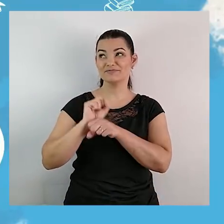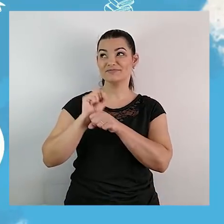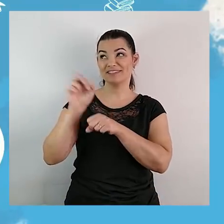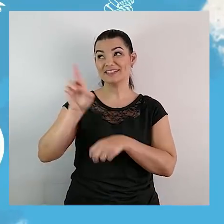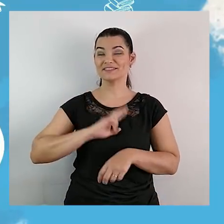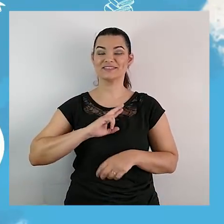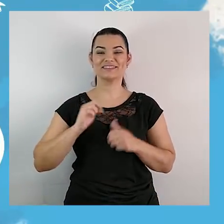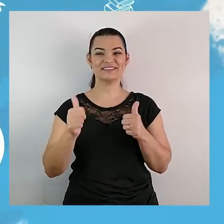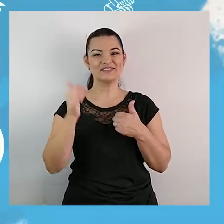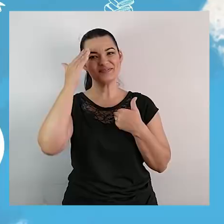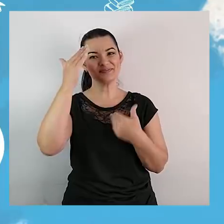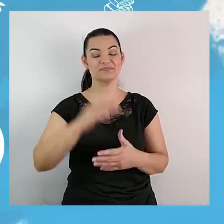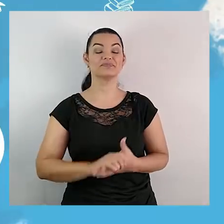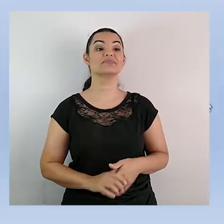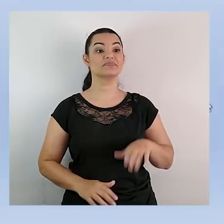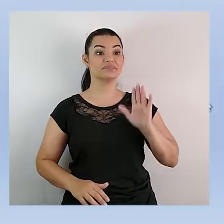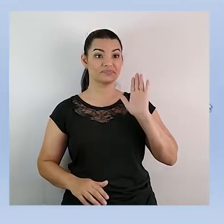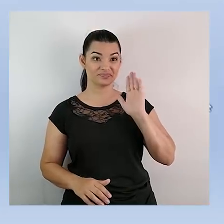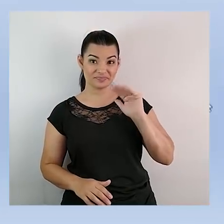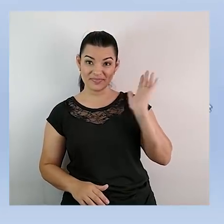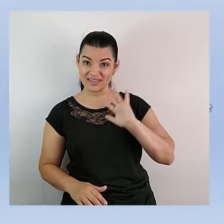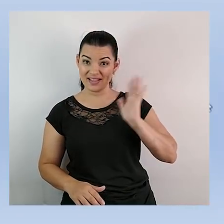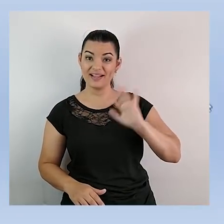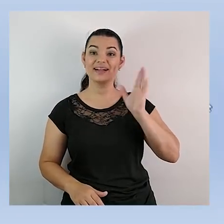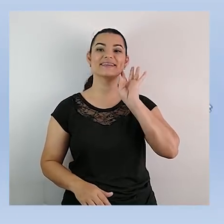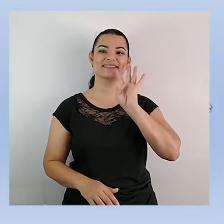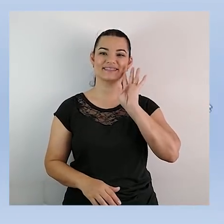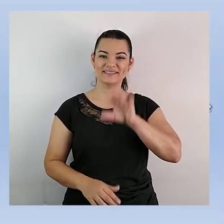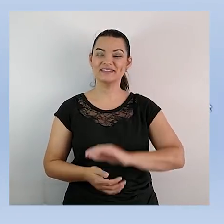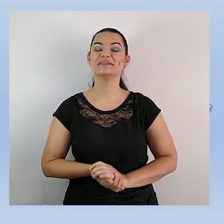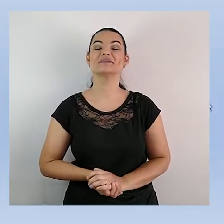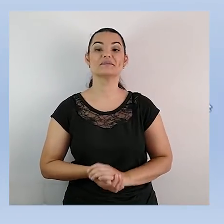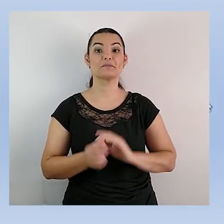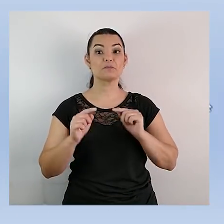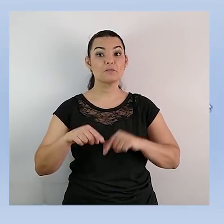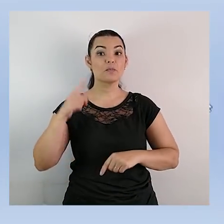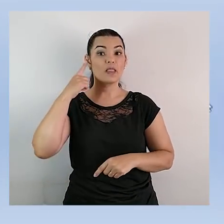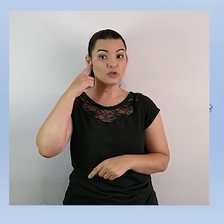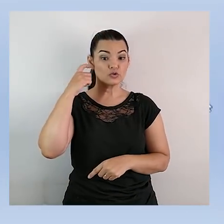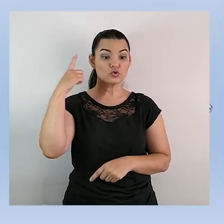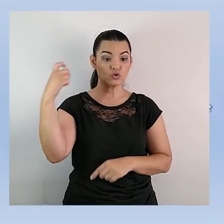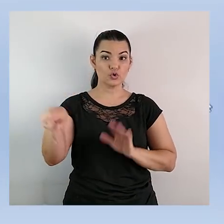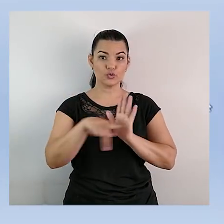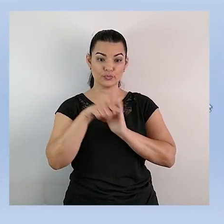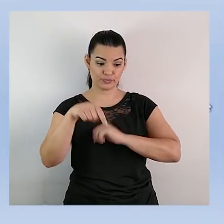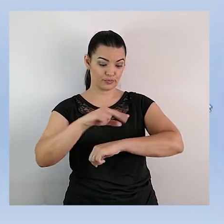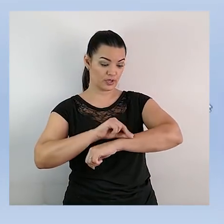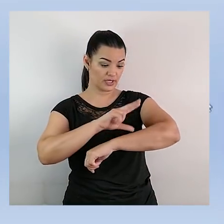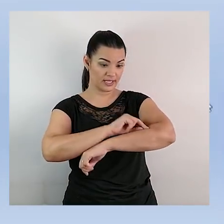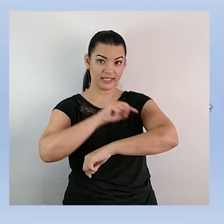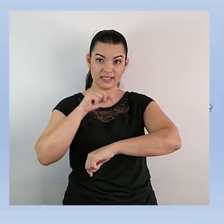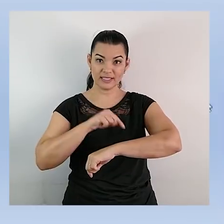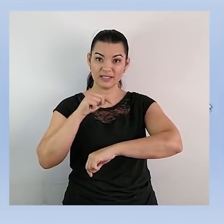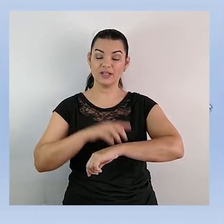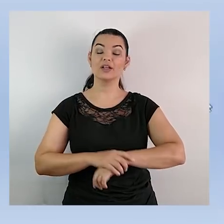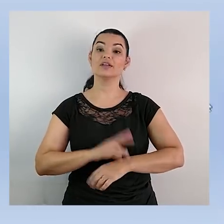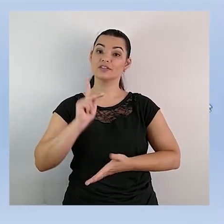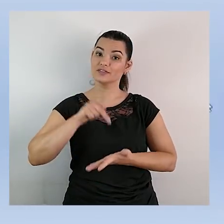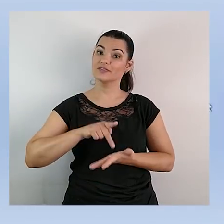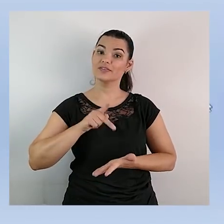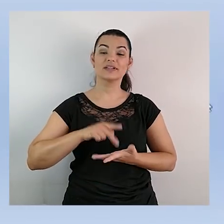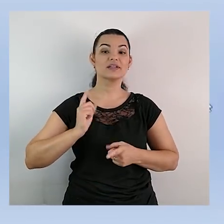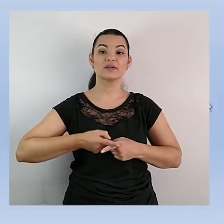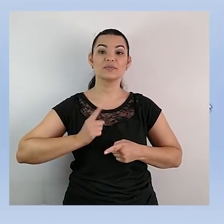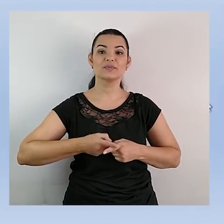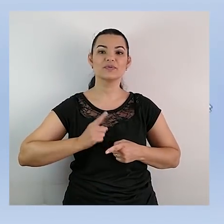resposta. Beijos! Bacana, olha só, Laura, que legal. Esse barulho que os grilos